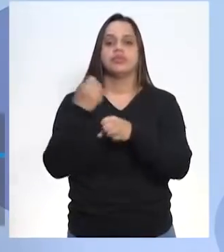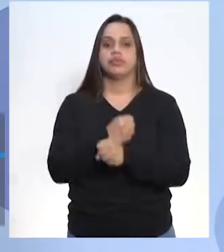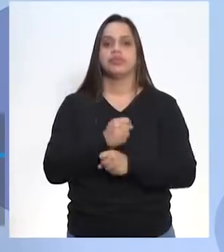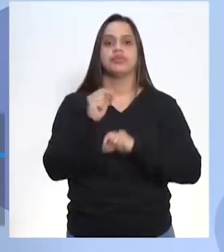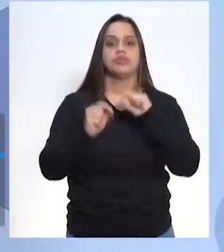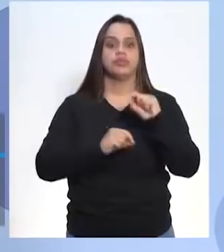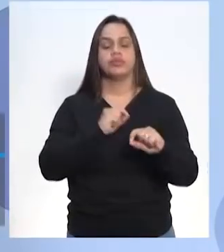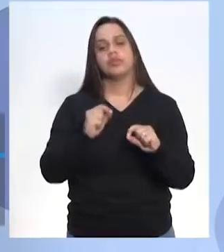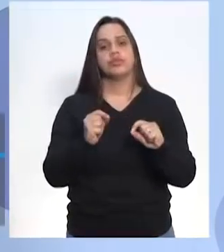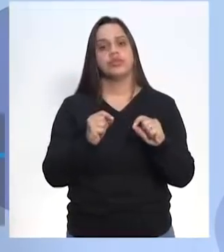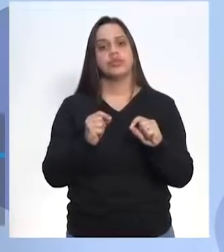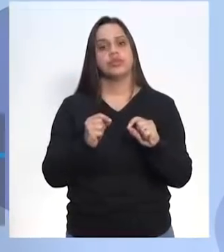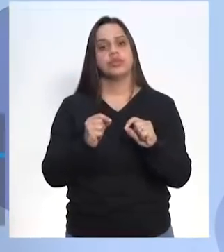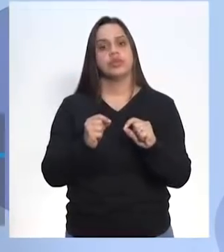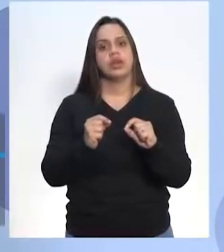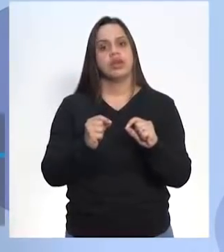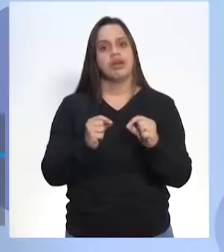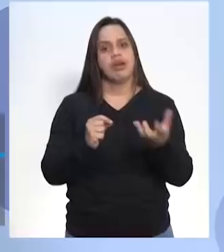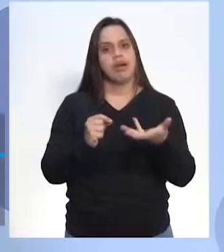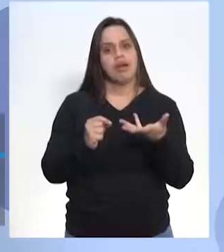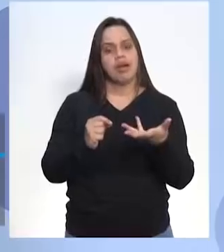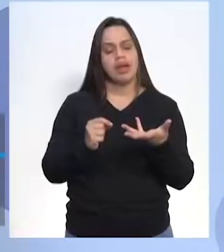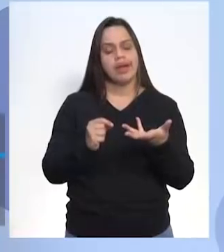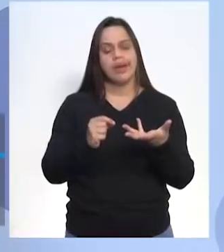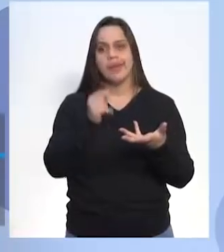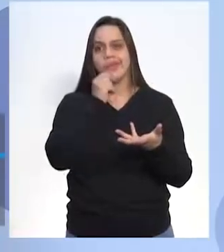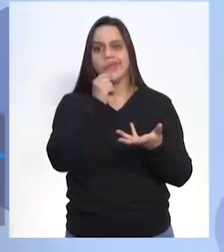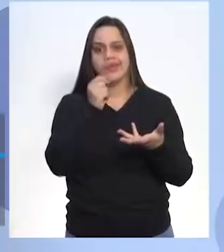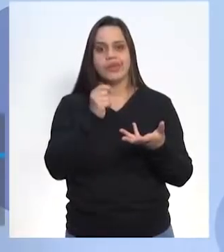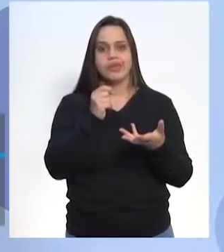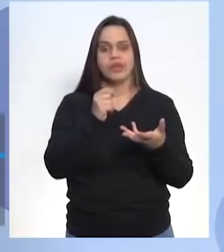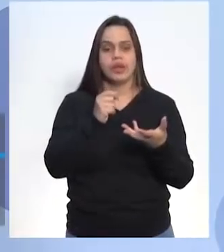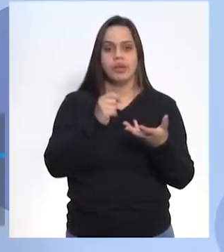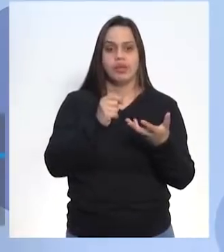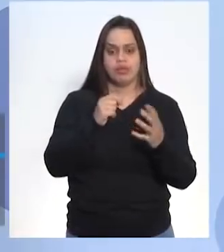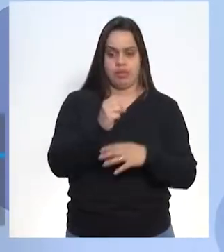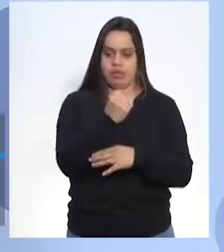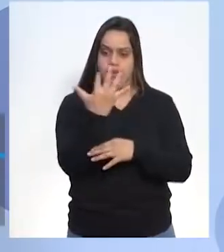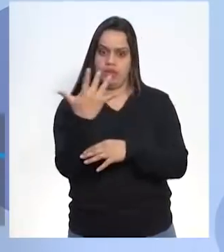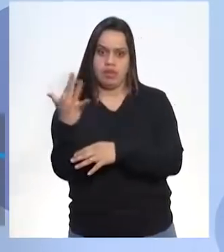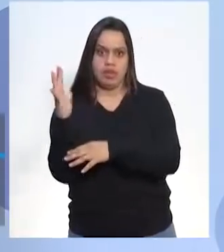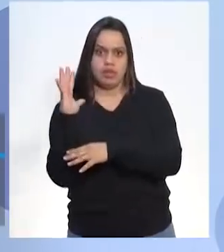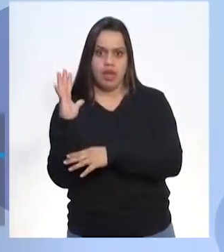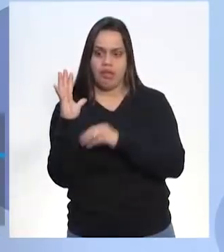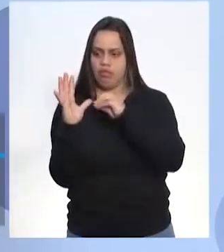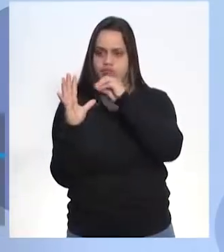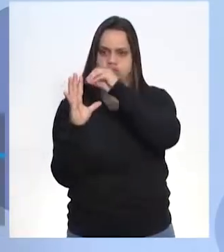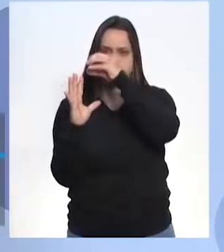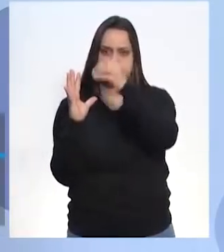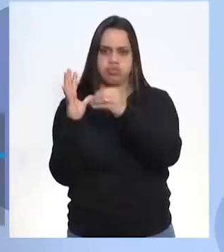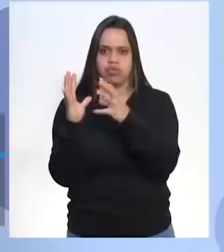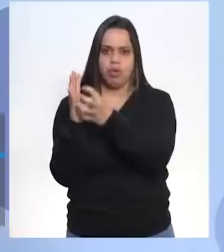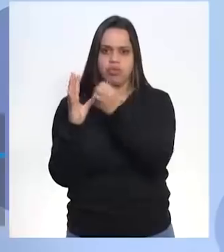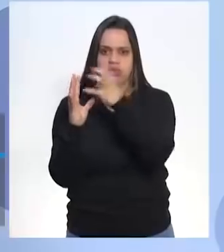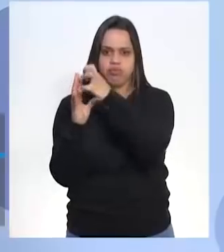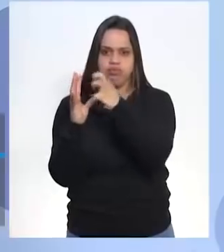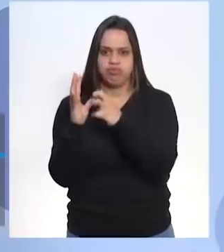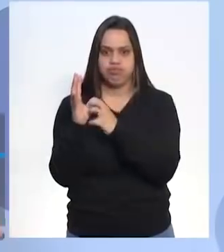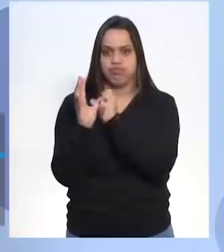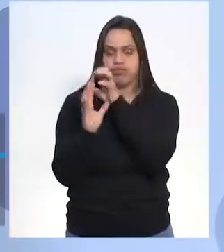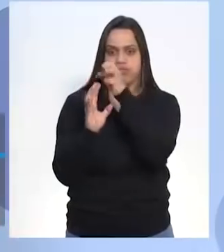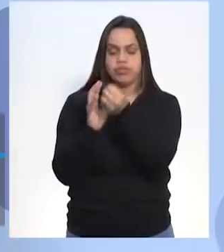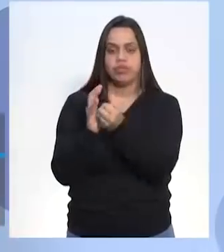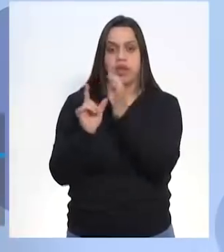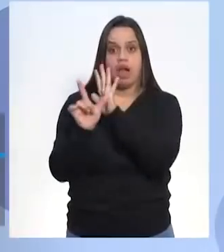calcular qual é a velocidade do avanço dessa praga para que ela seja controlada antes, por exemplo,